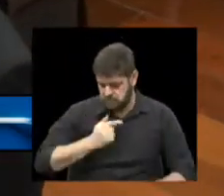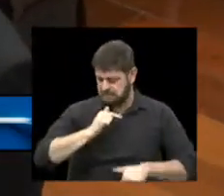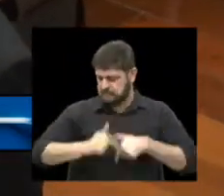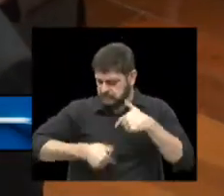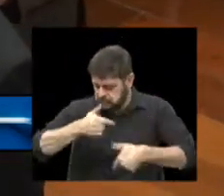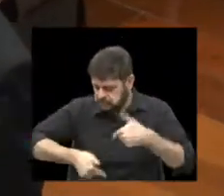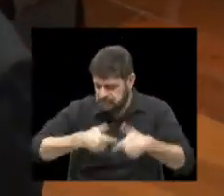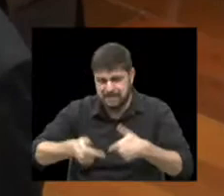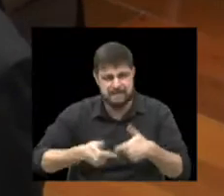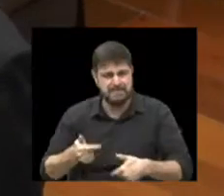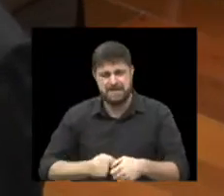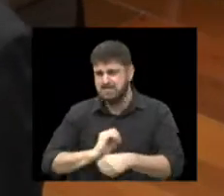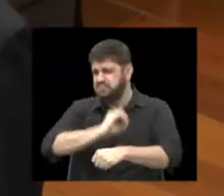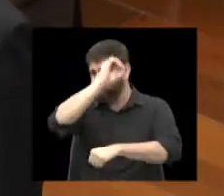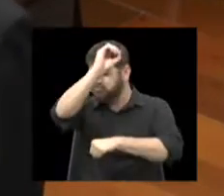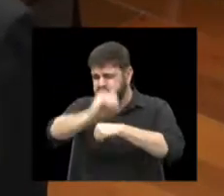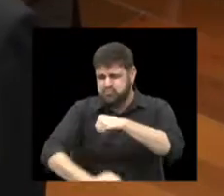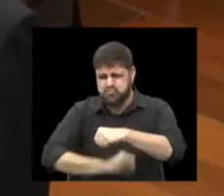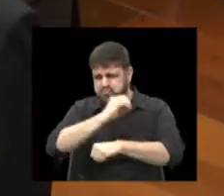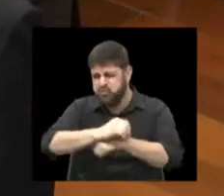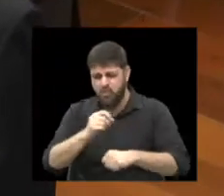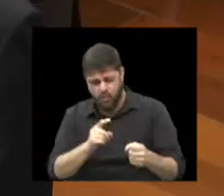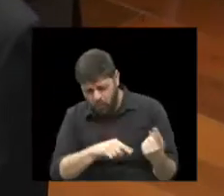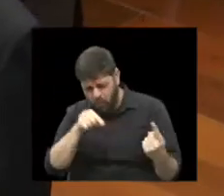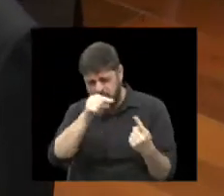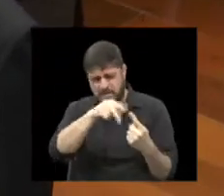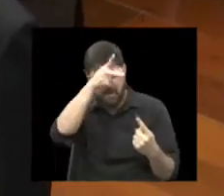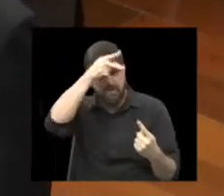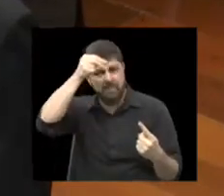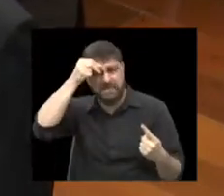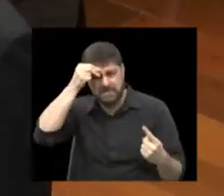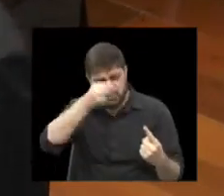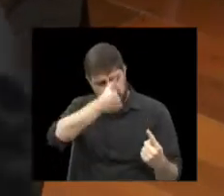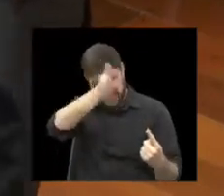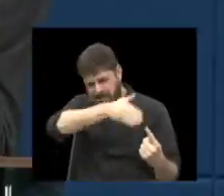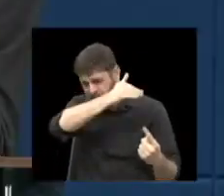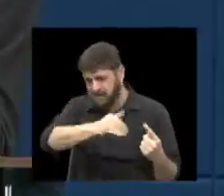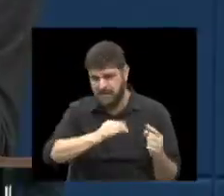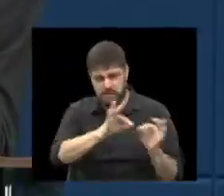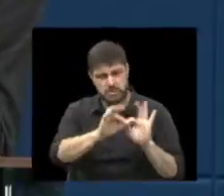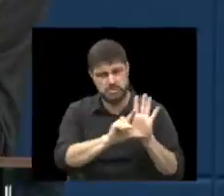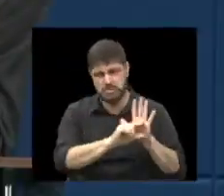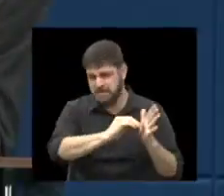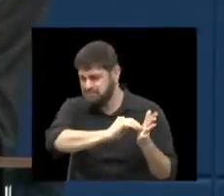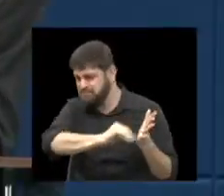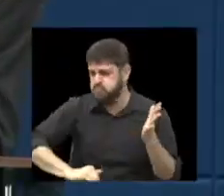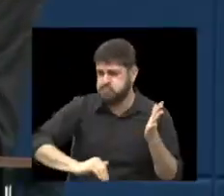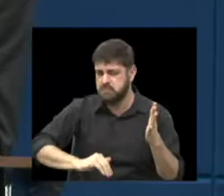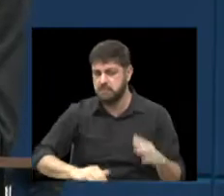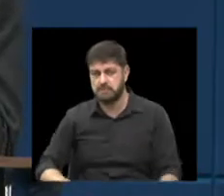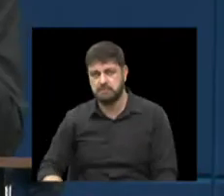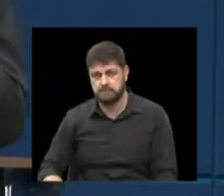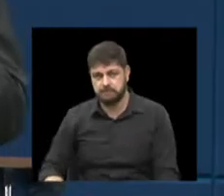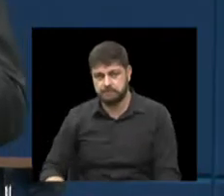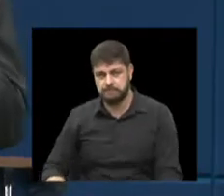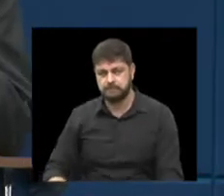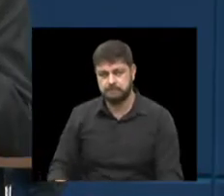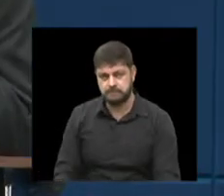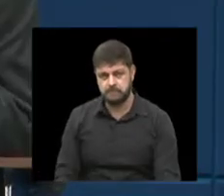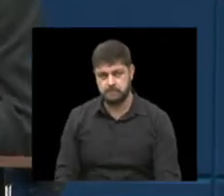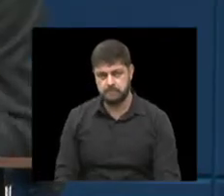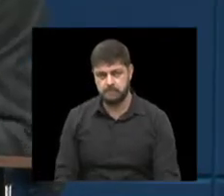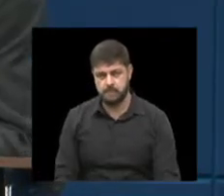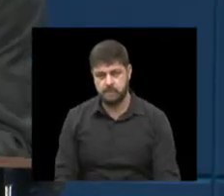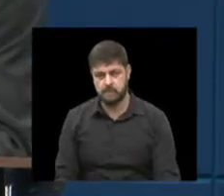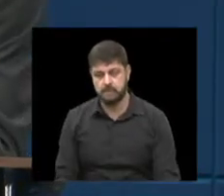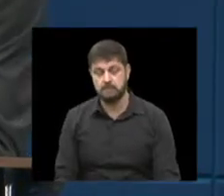trabalhar diuturnamente para o Jonas retirar esse projeto. Retira, Jonas. Boa, vereador Pedro Tourinho.